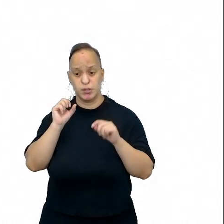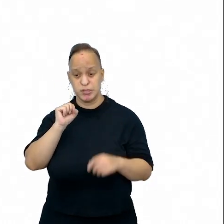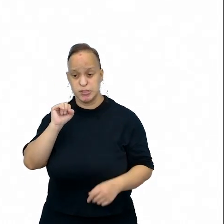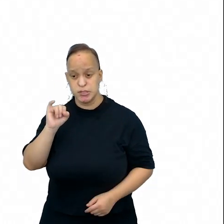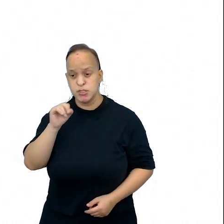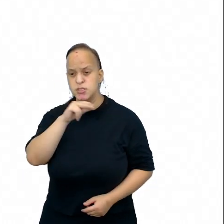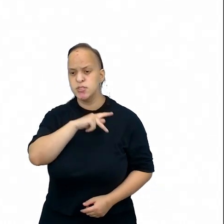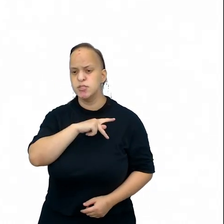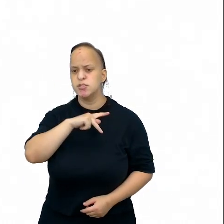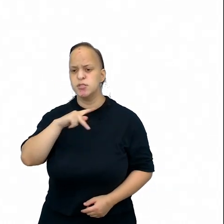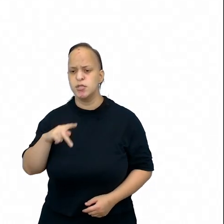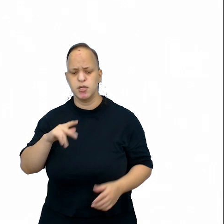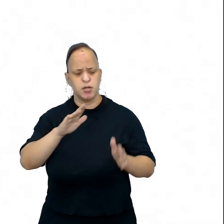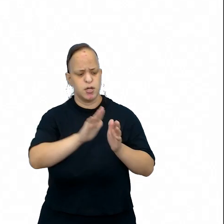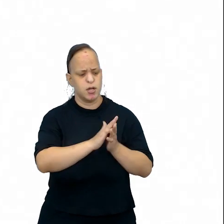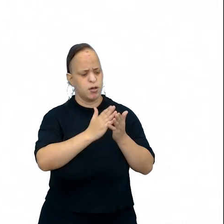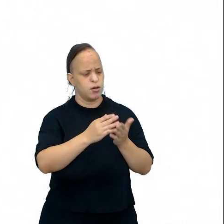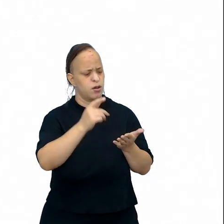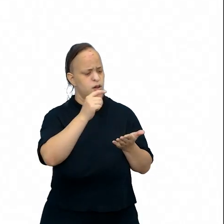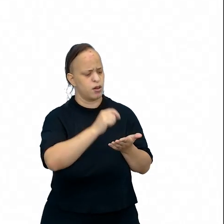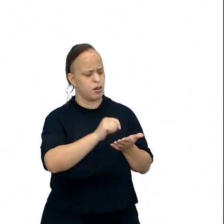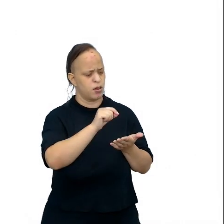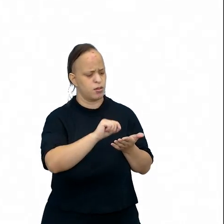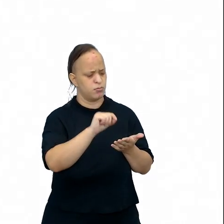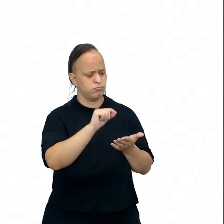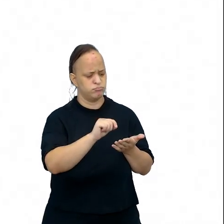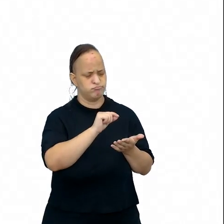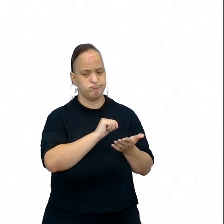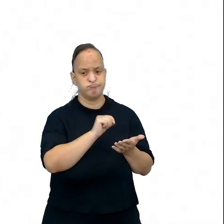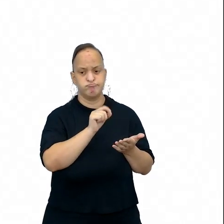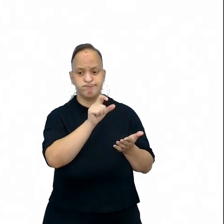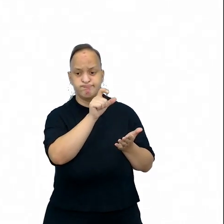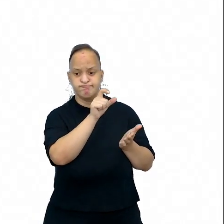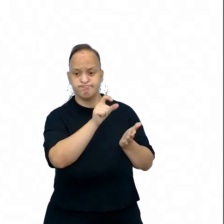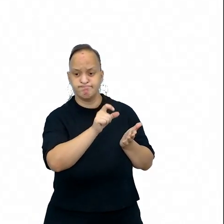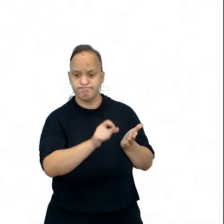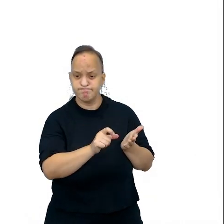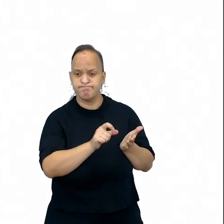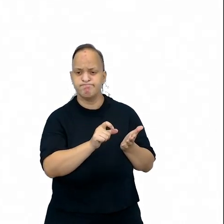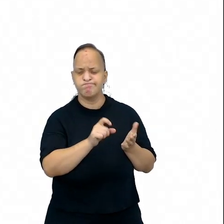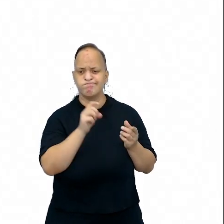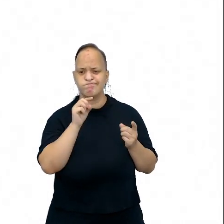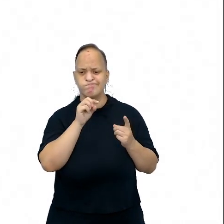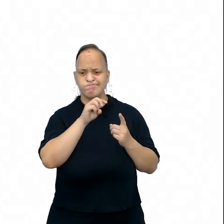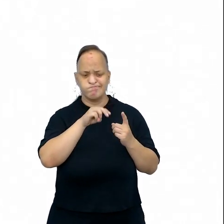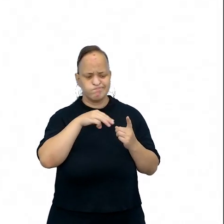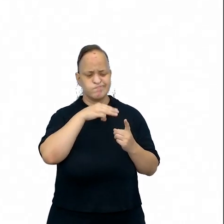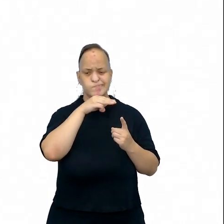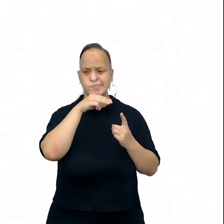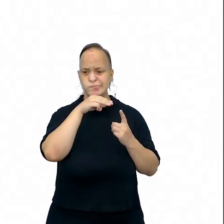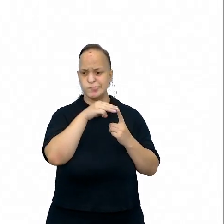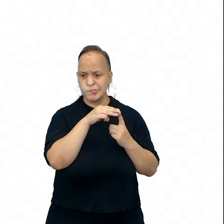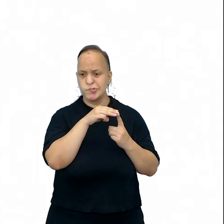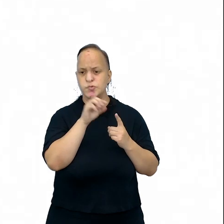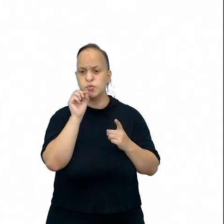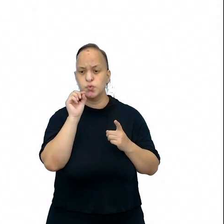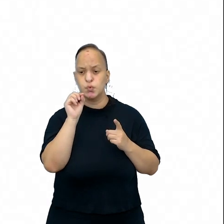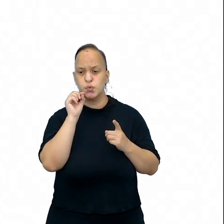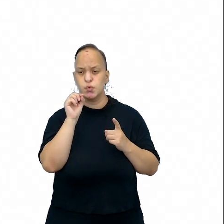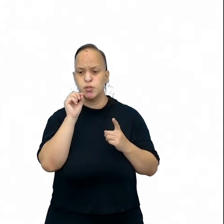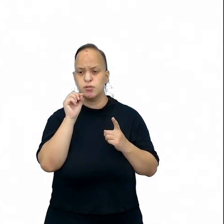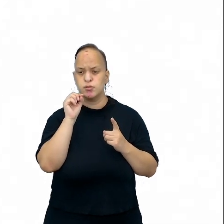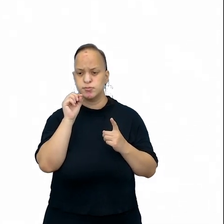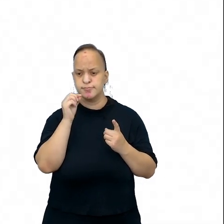de bordo, né, onde ele pode anotar ao lado, né, alguns elementos como os objetivos, qual que é o objeto